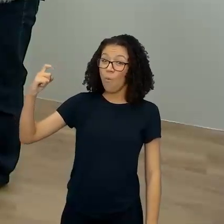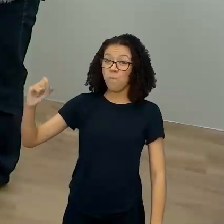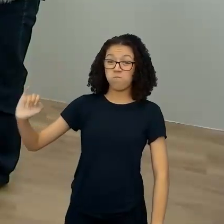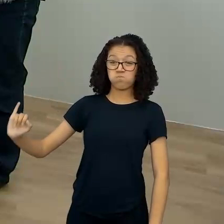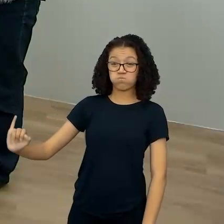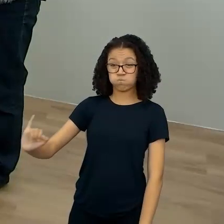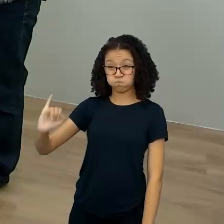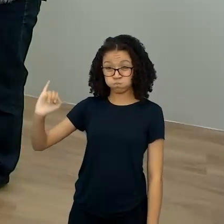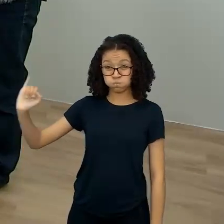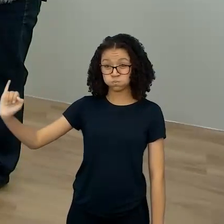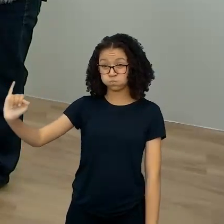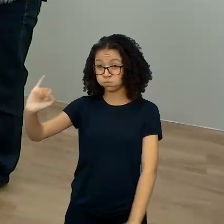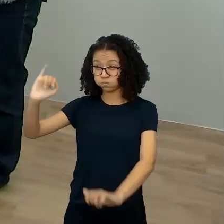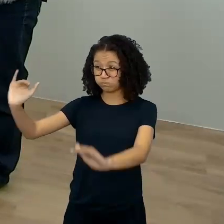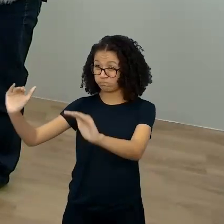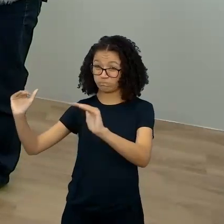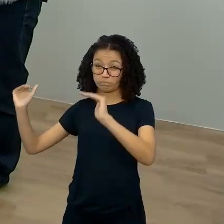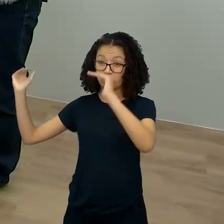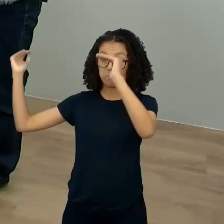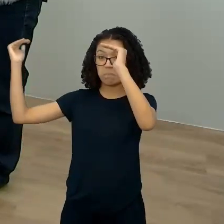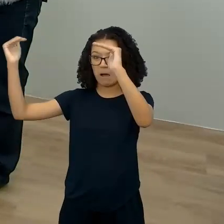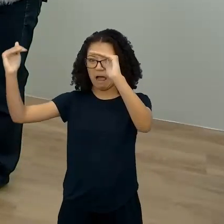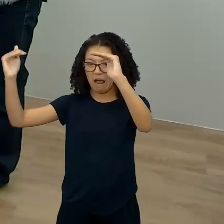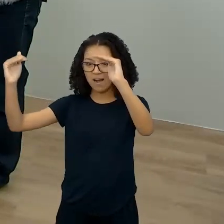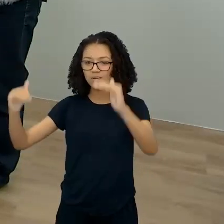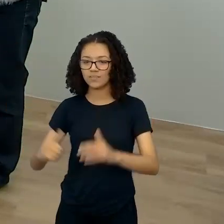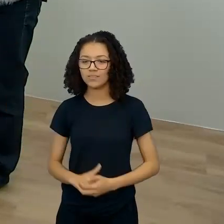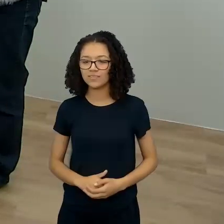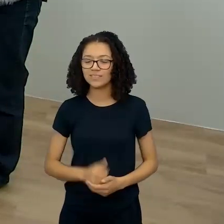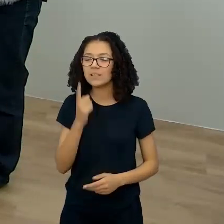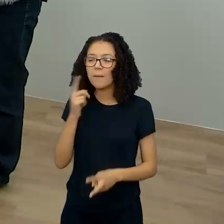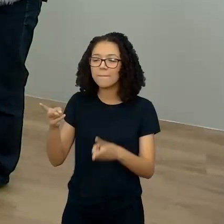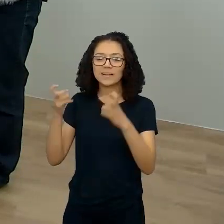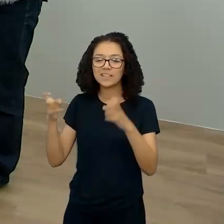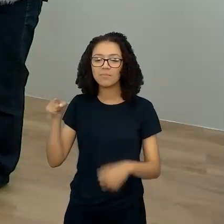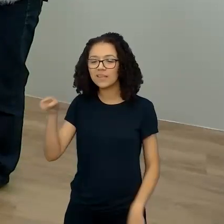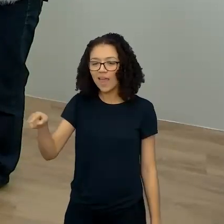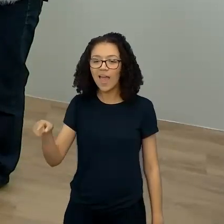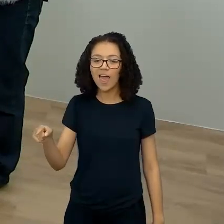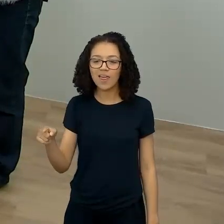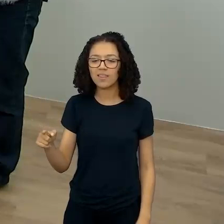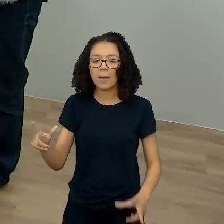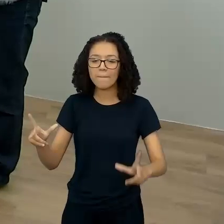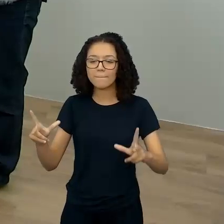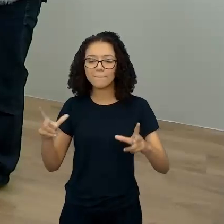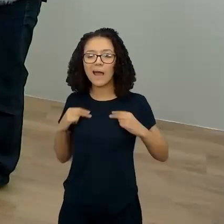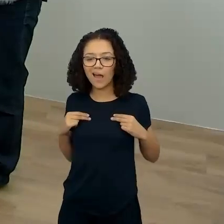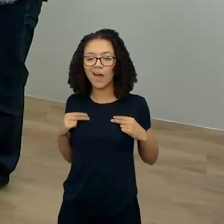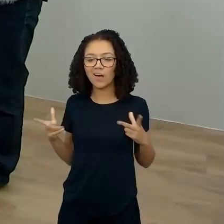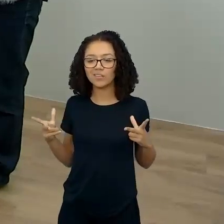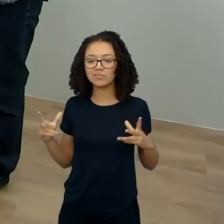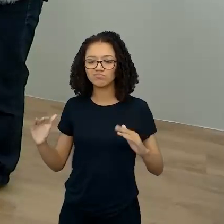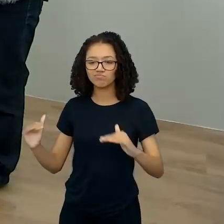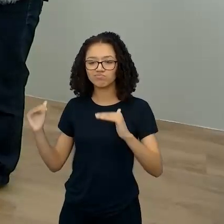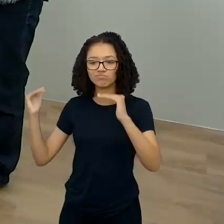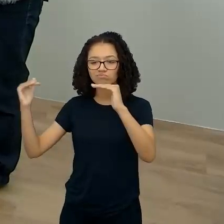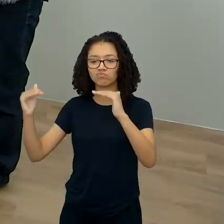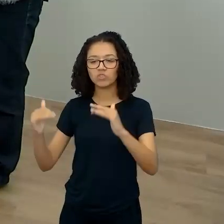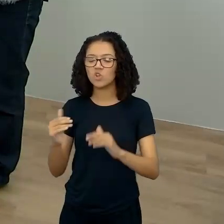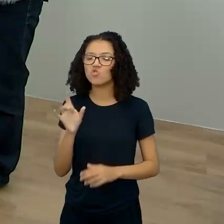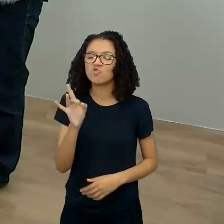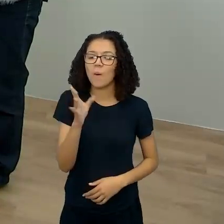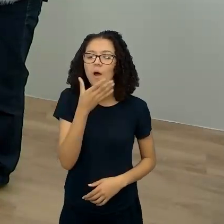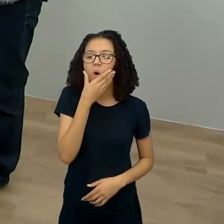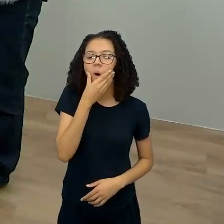E ela foi por mérito próprio. Primeira mulher por mérito próprio, dela mesma. Mas ela, para ter